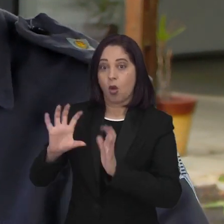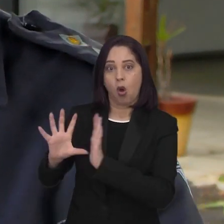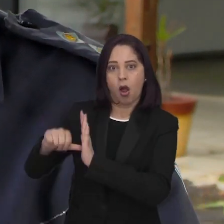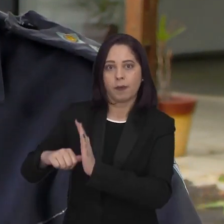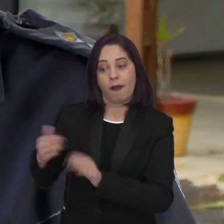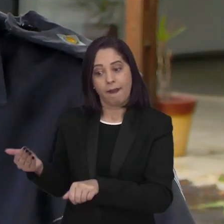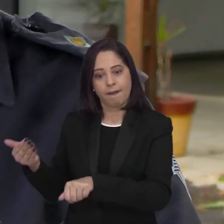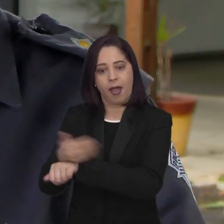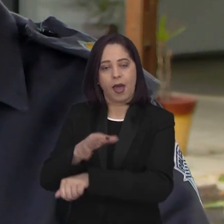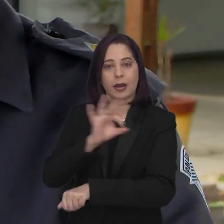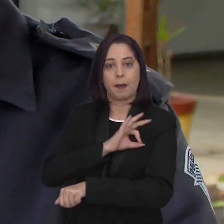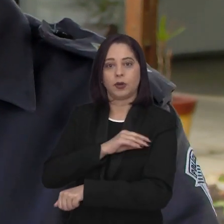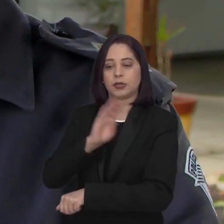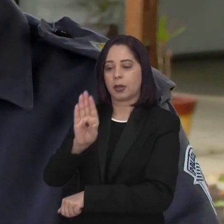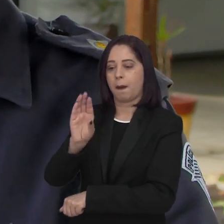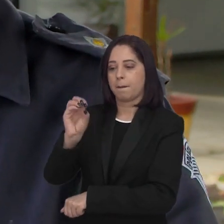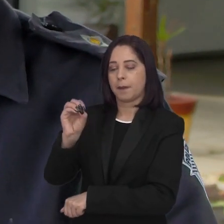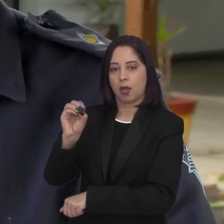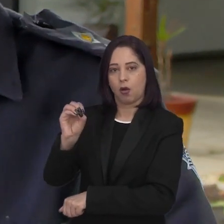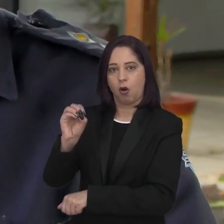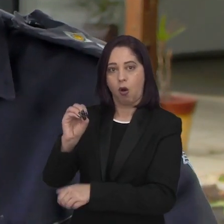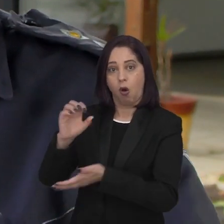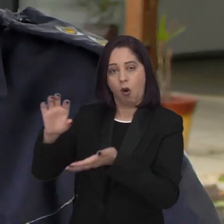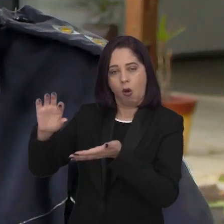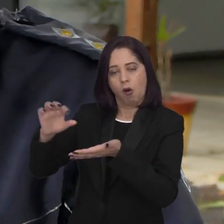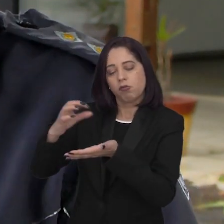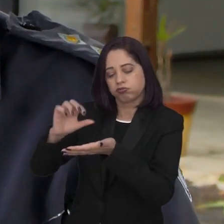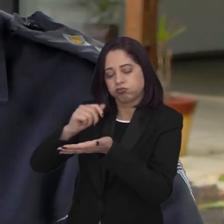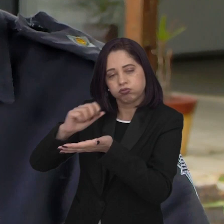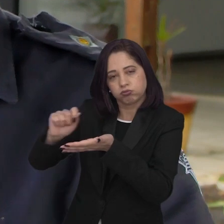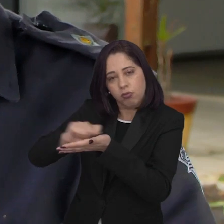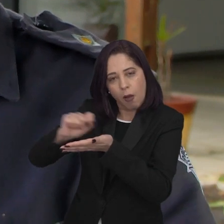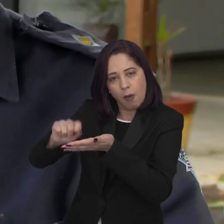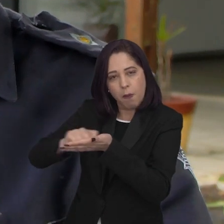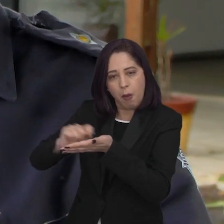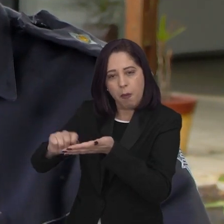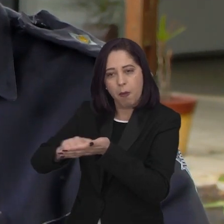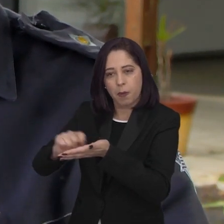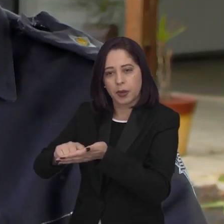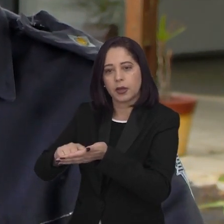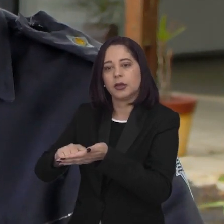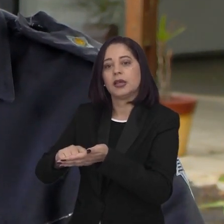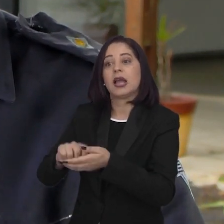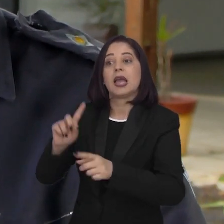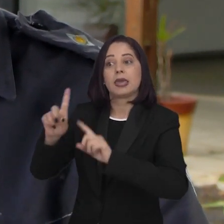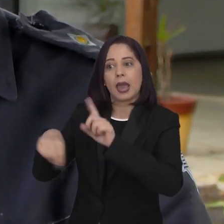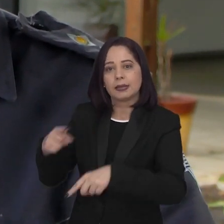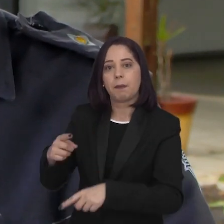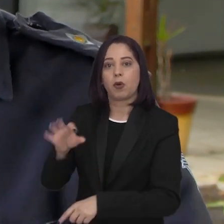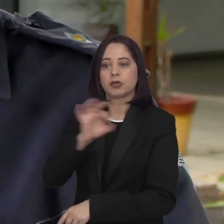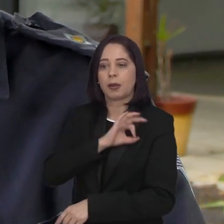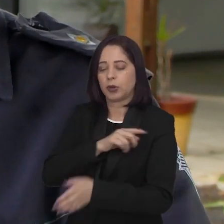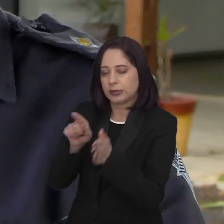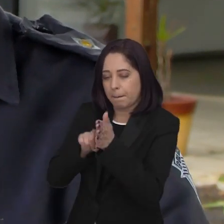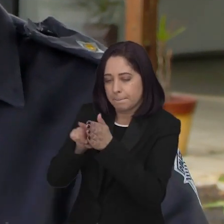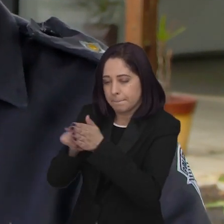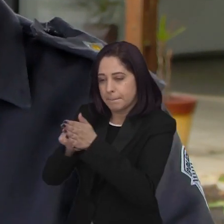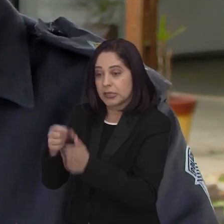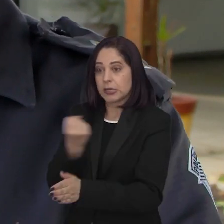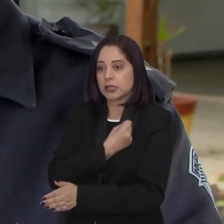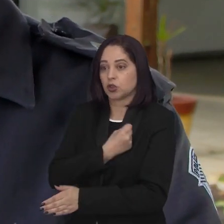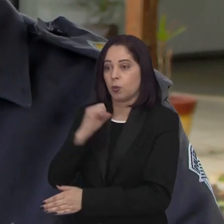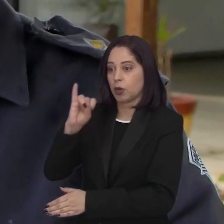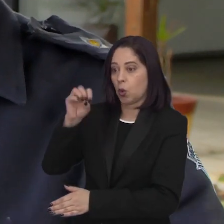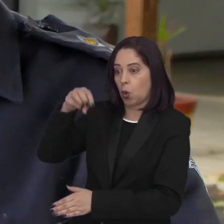do aparelho, realizar o boletim de ocorrência. Trazer essa situação porque em toda abordagem, a Polícia Militar, quando houver suspeita, faz a consulta do